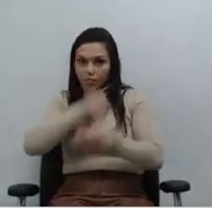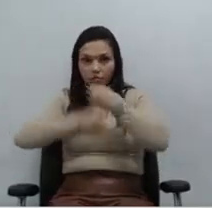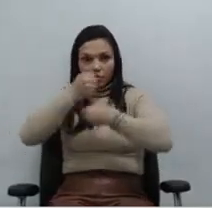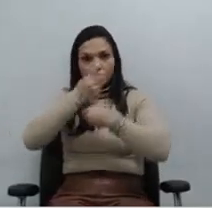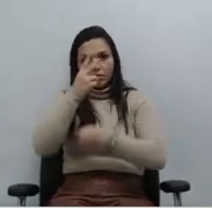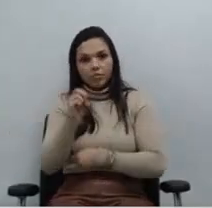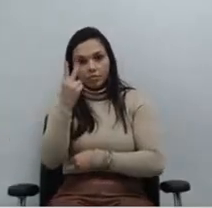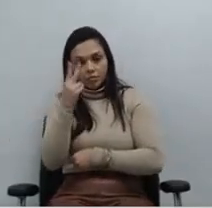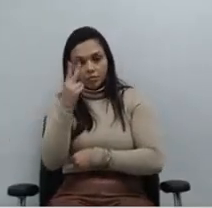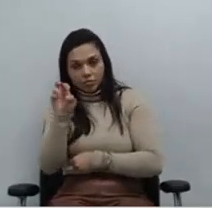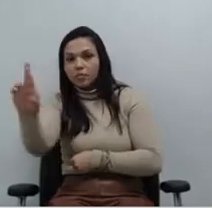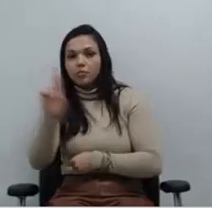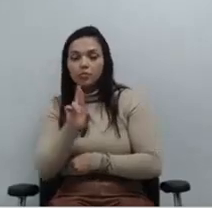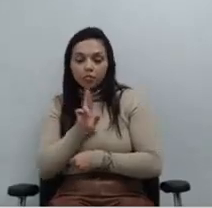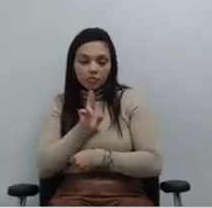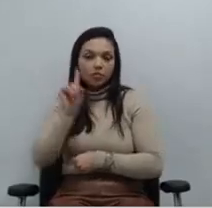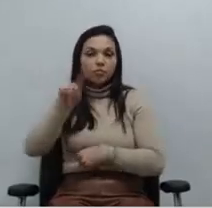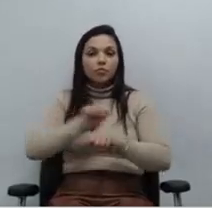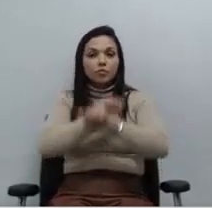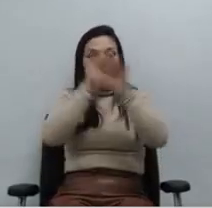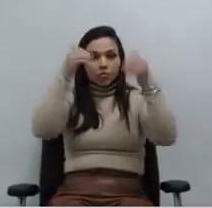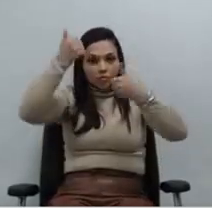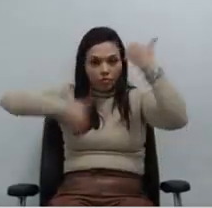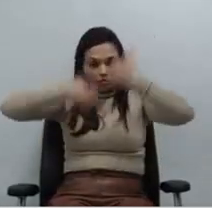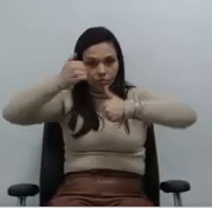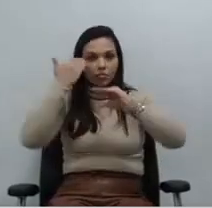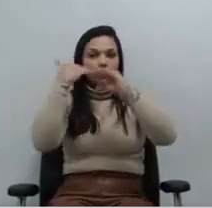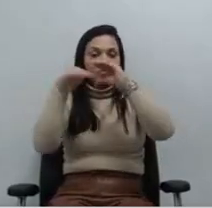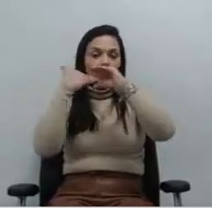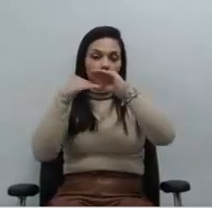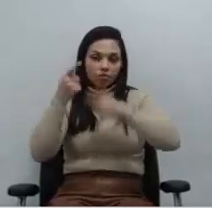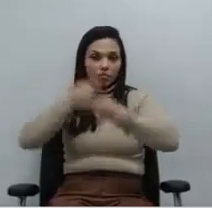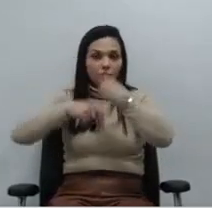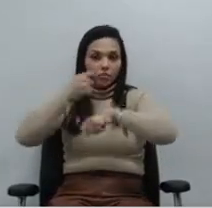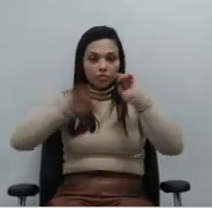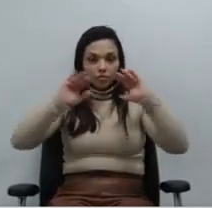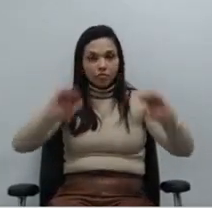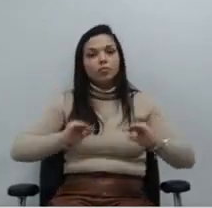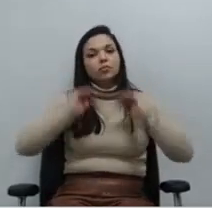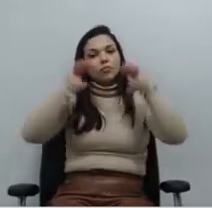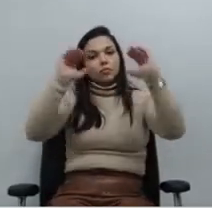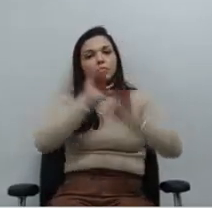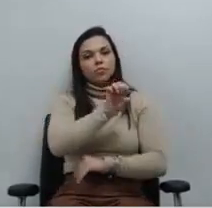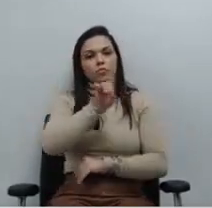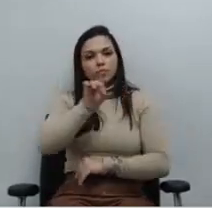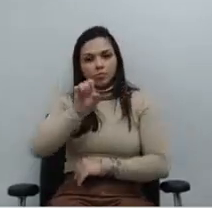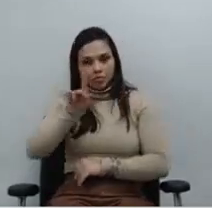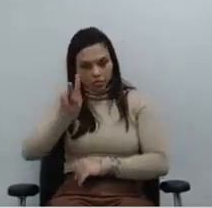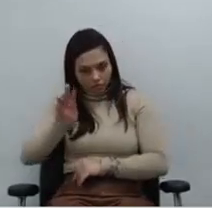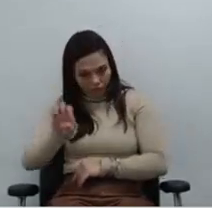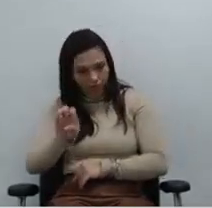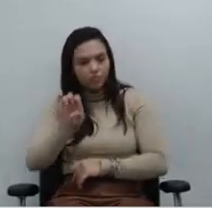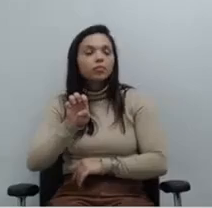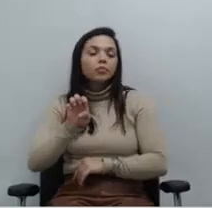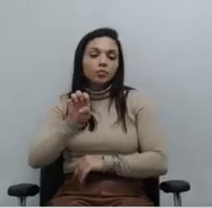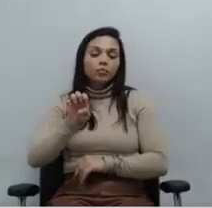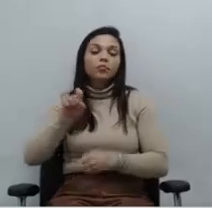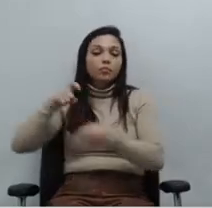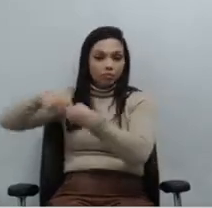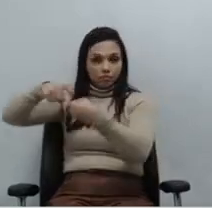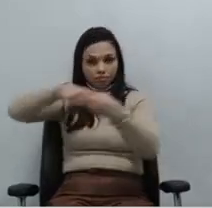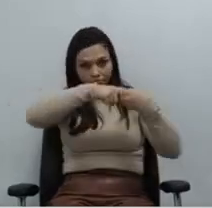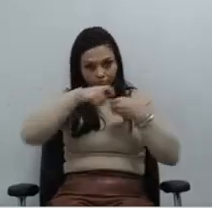das respostas dos pedidos de esclarecimentos enviados por e-mail à Administração Superior, EDEP, e seus órgãos. Conclusões